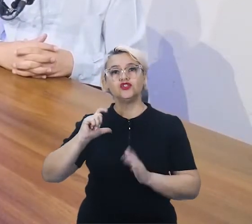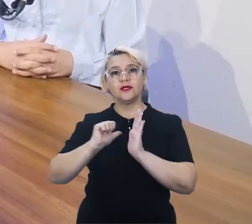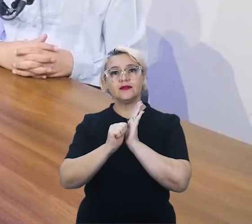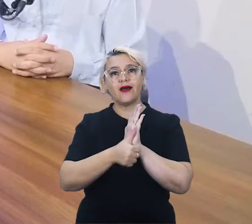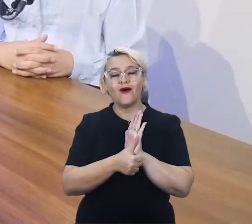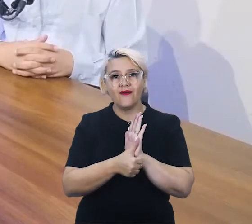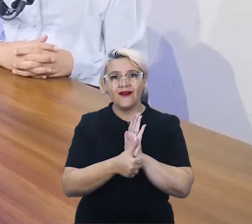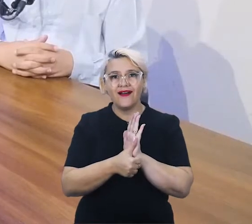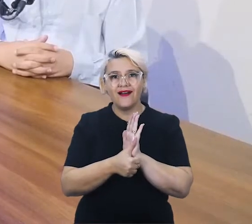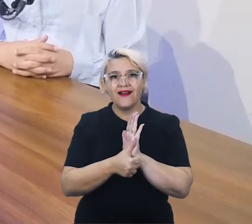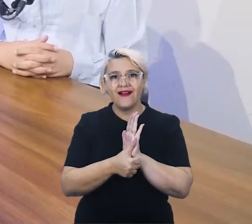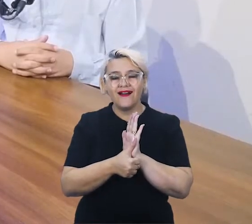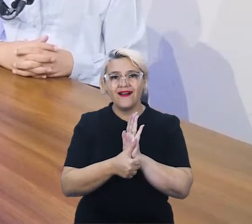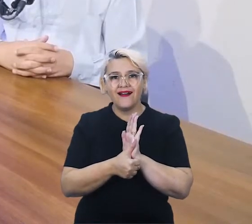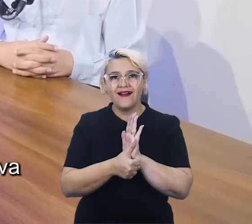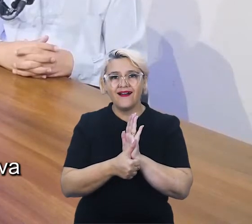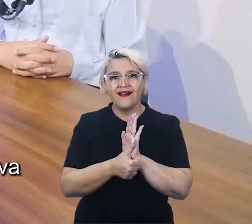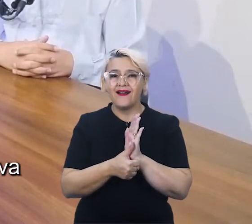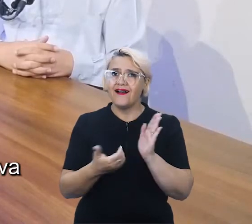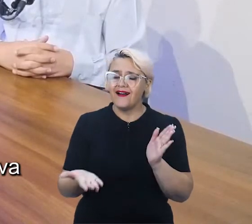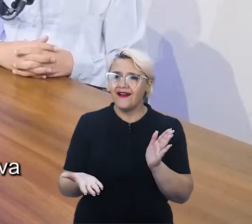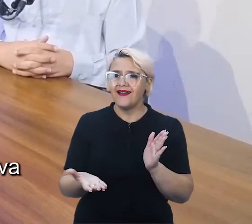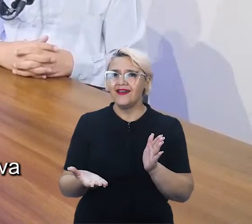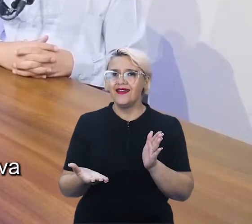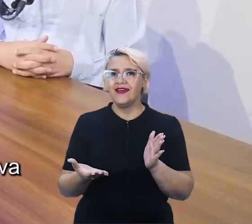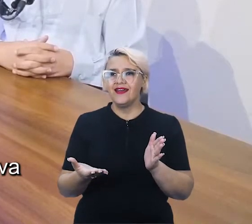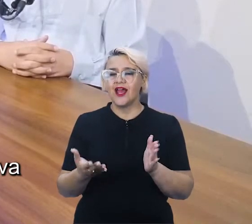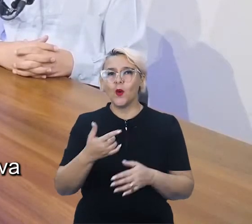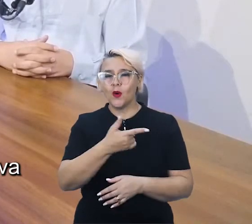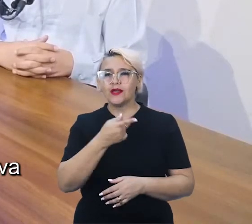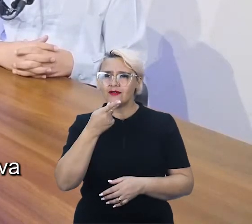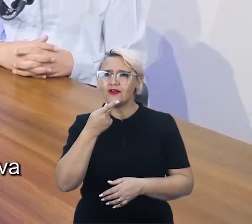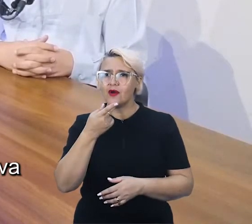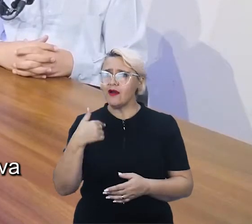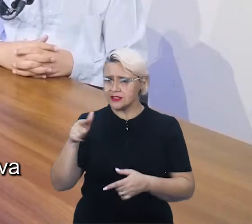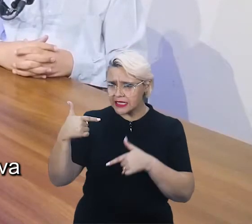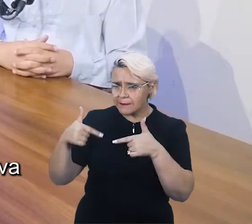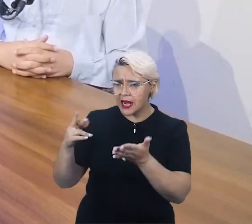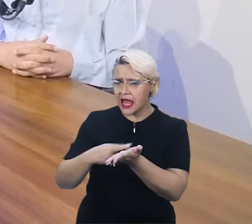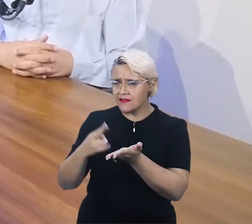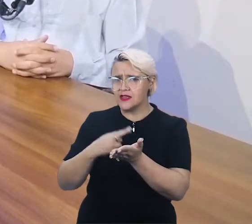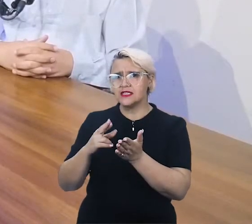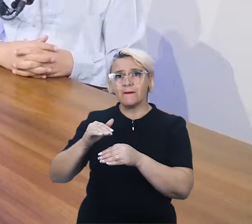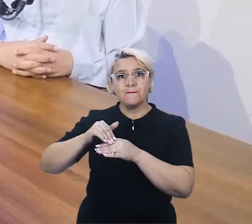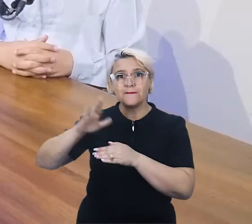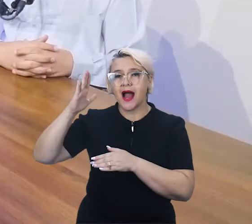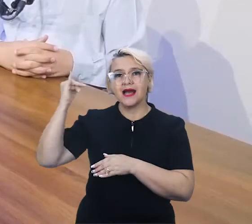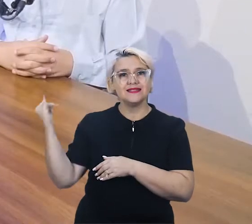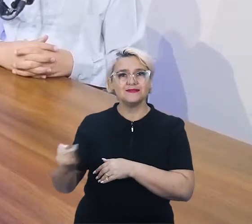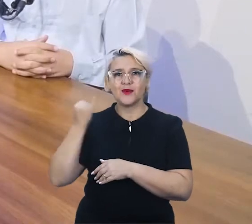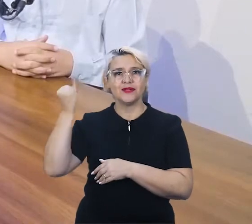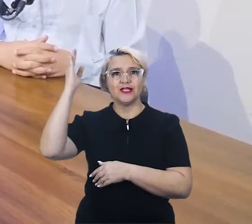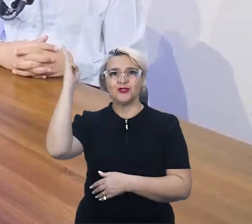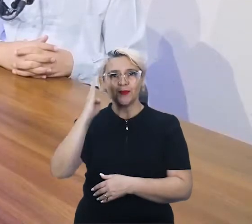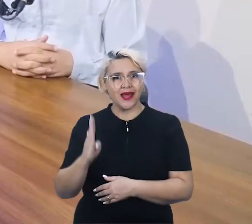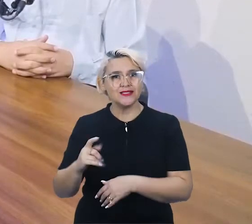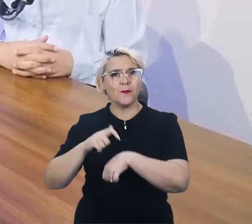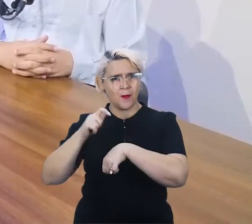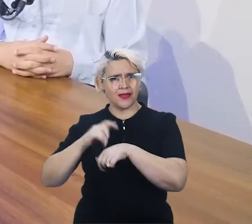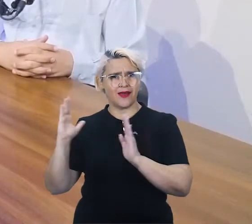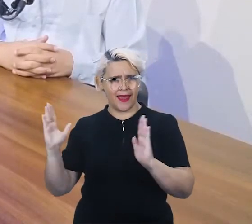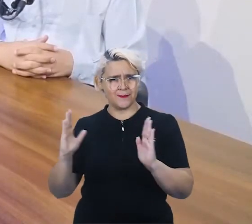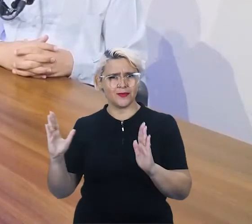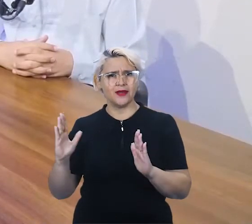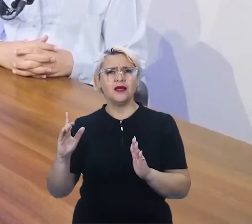de Down. Uhum. E aí, quando ela soube que eu trabalhava naquela que era a revista mais importante do Brasil na época,